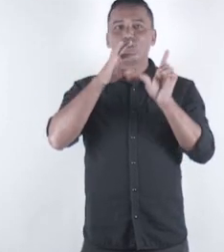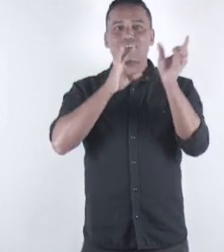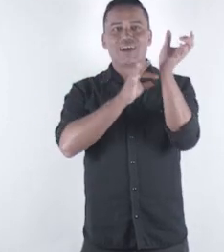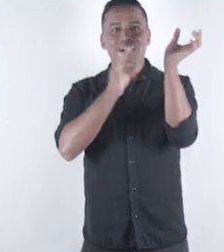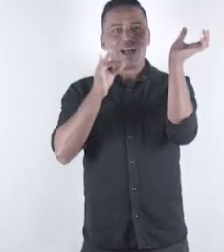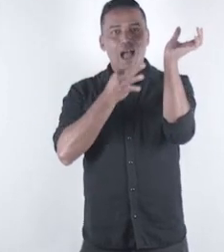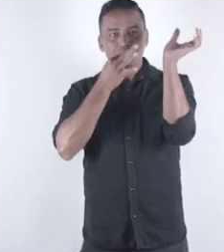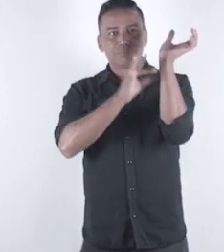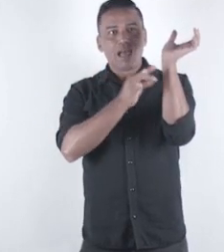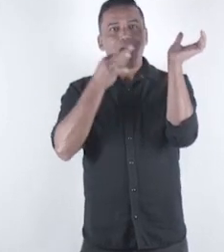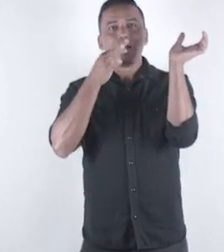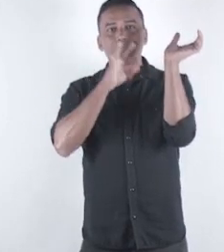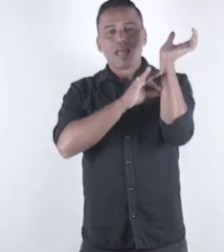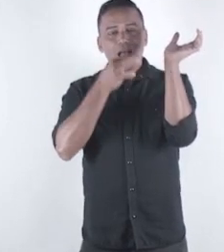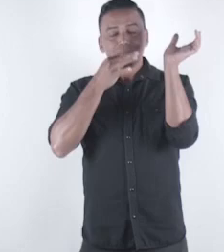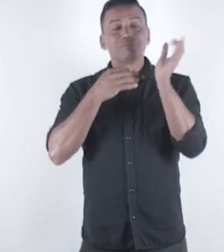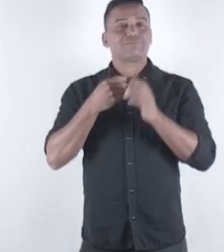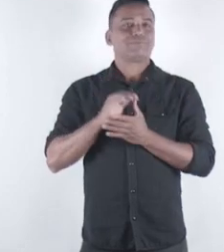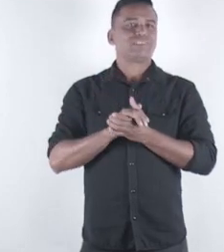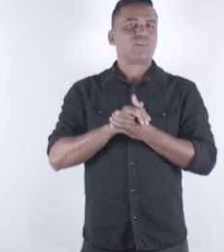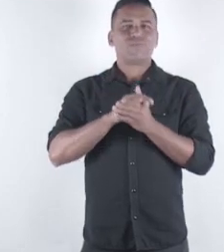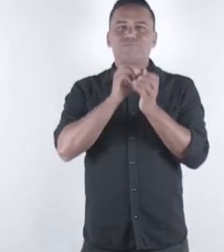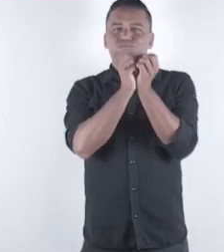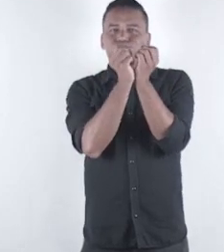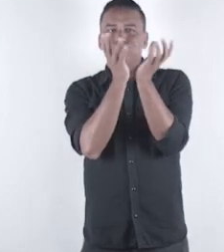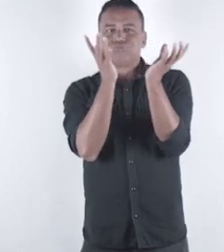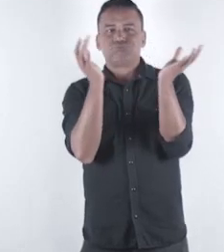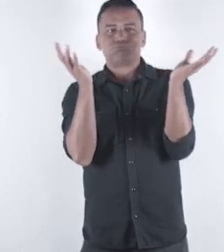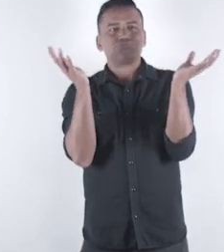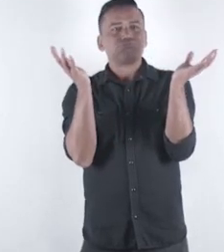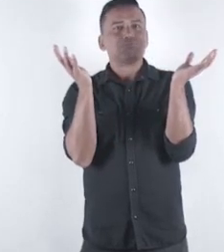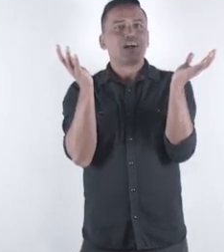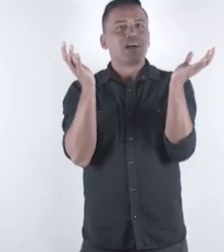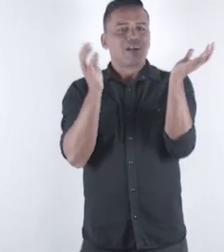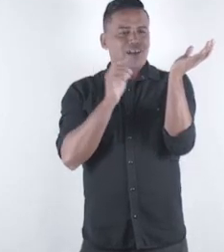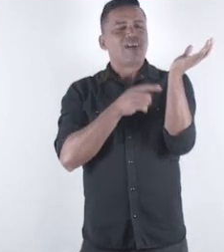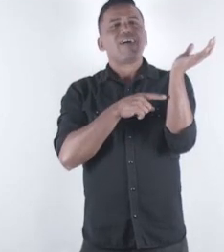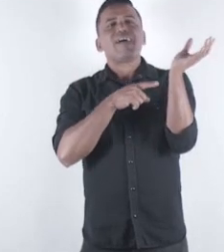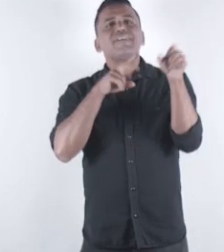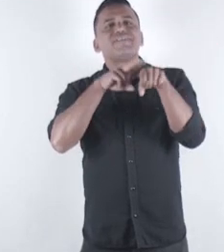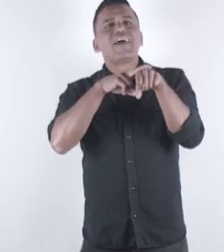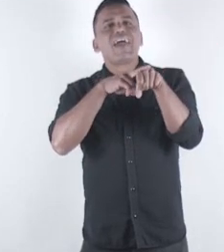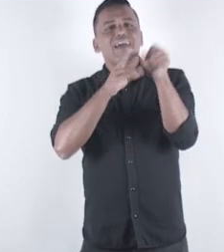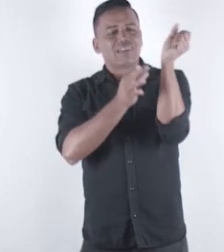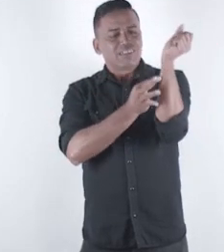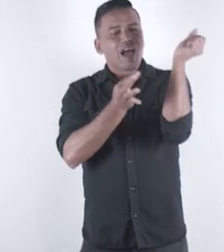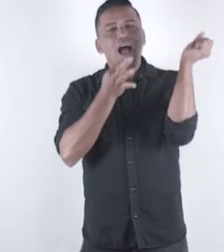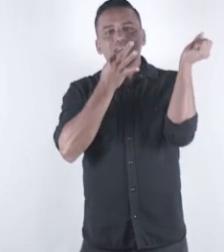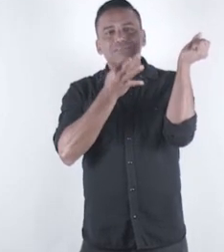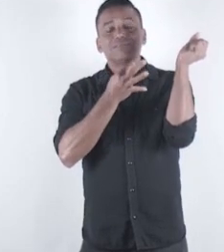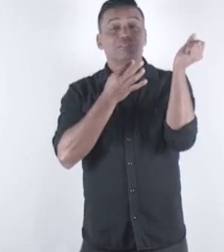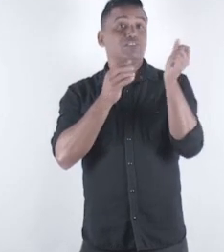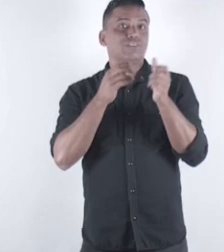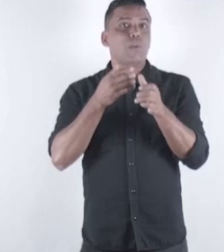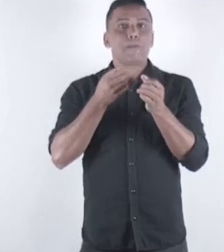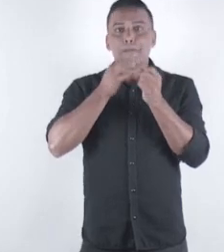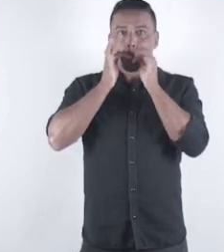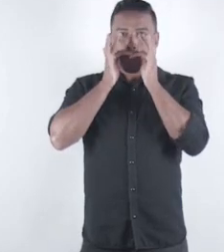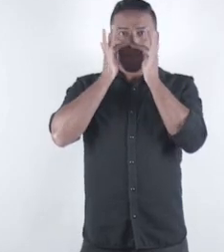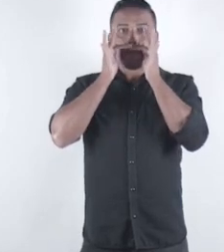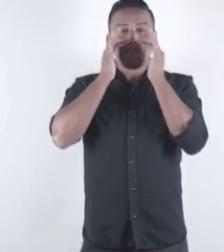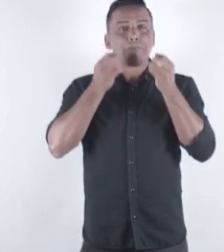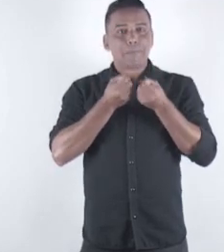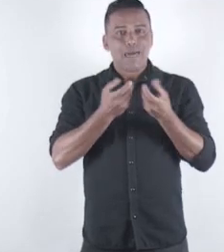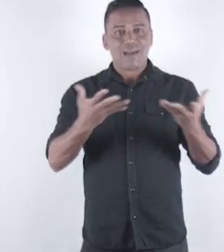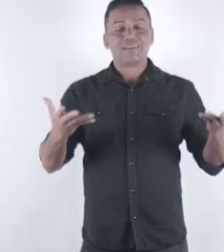tenho vários galhos dessa jabuticabeira cobertos com jabuticabas ainda verdes e algumas plantas do jardim. Eu